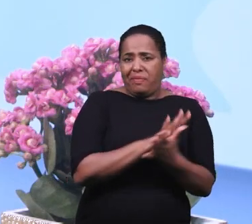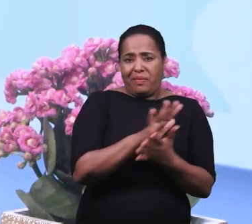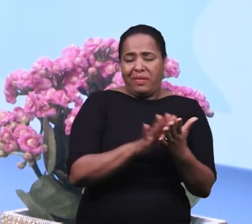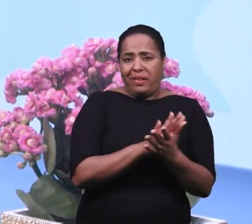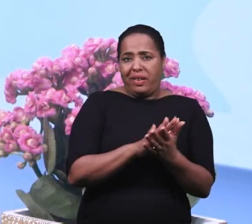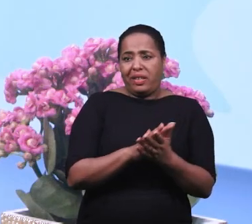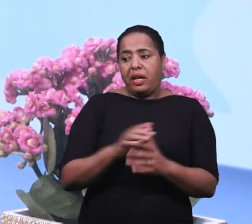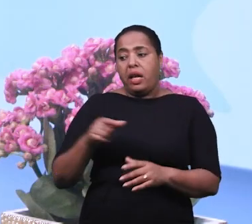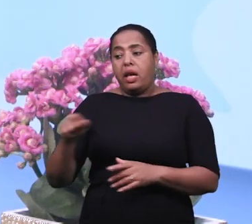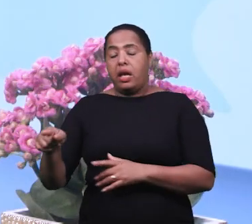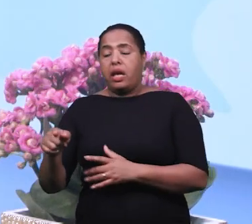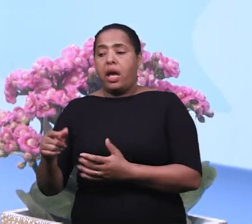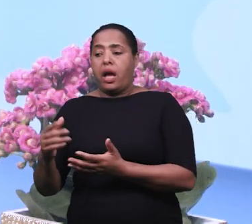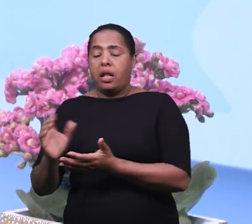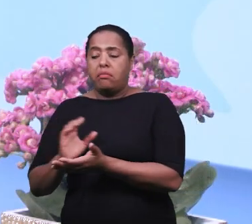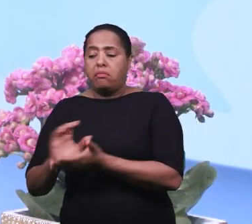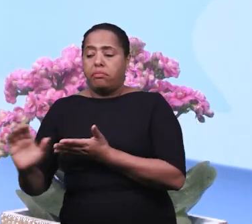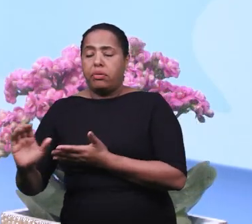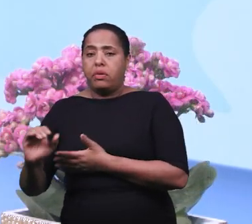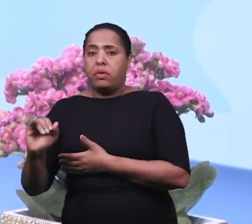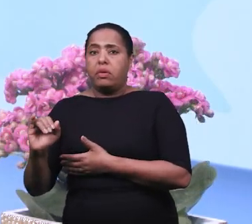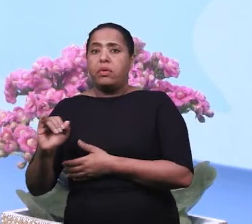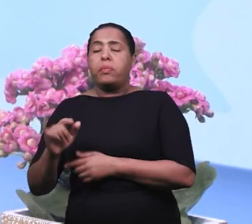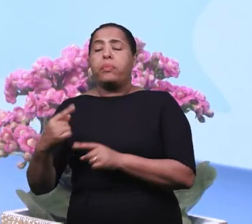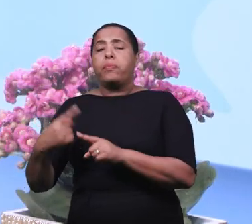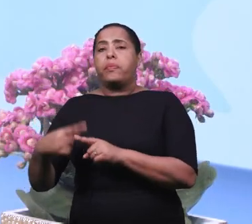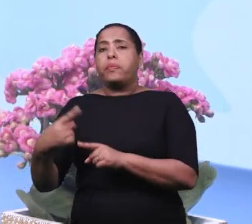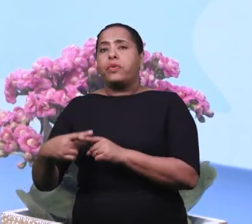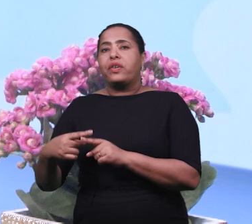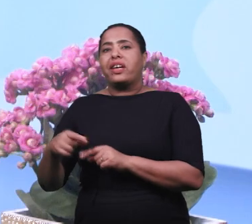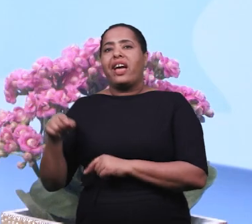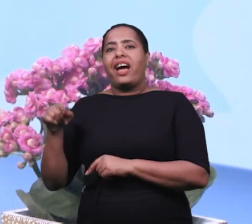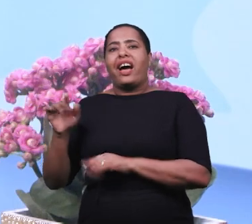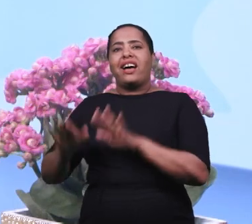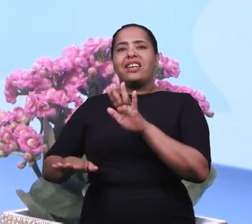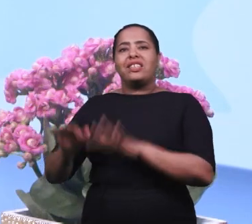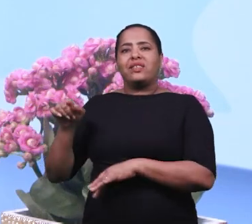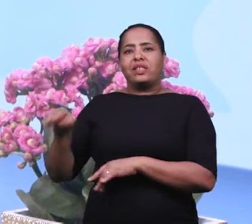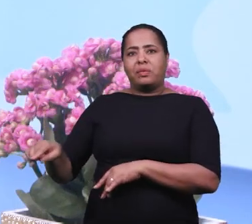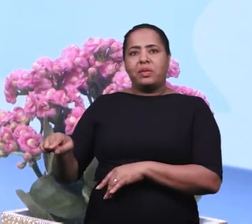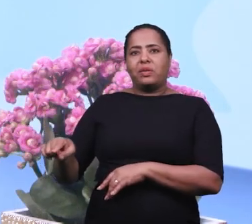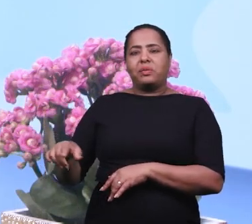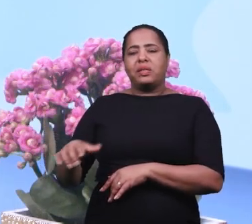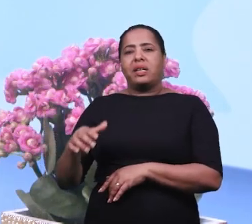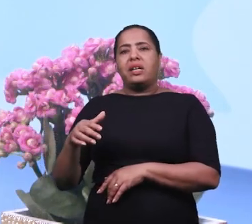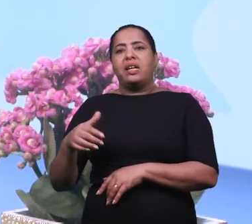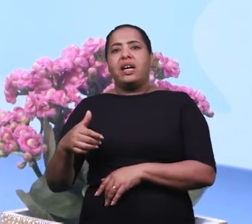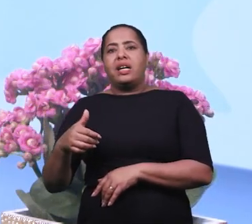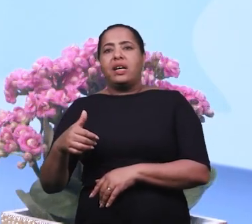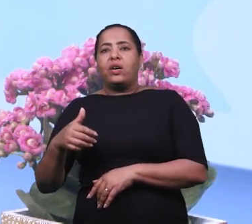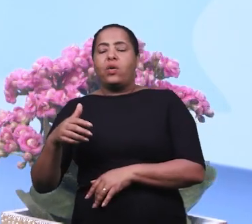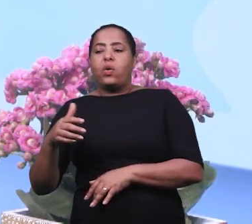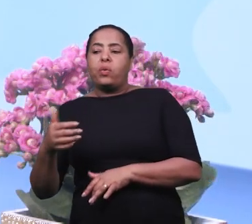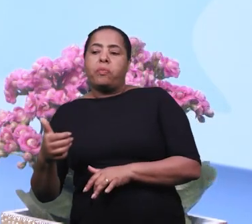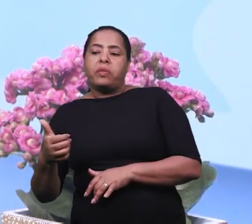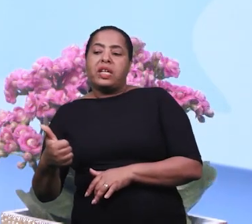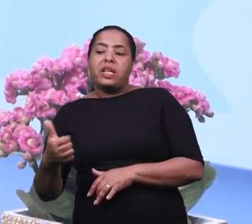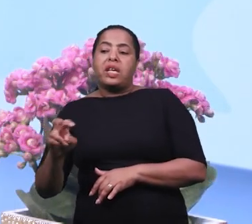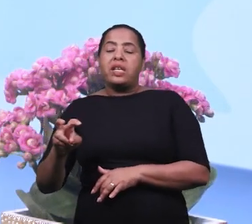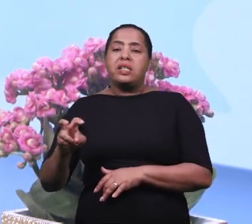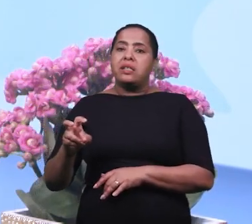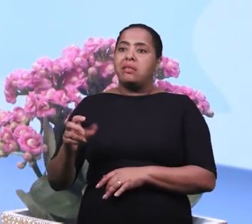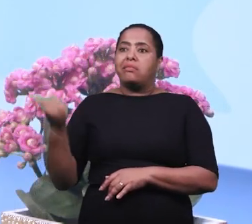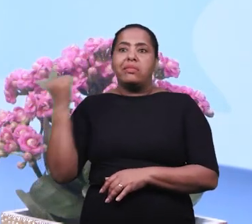contribuir como facultativo, por quê? De repente é uma pessoa que contribuiu 10 anos, só que tem que ter 15, ela não consegue se aposentar, não tem como